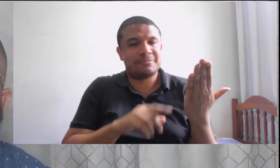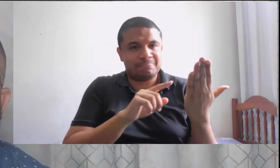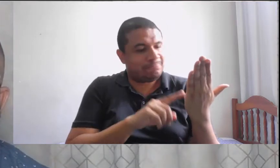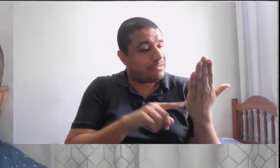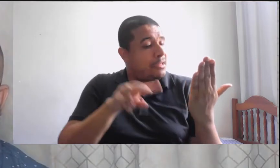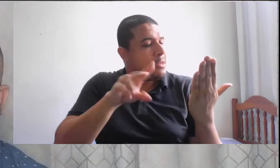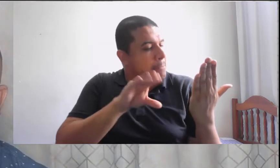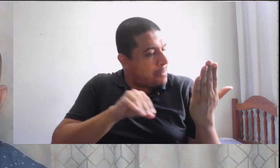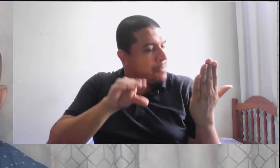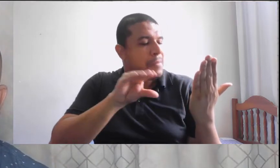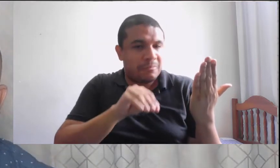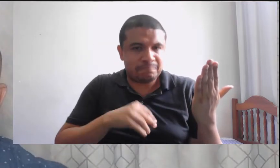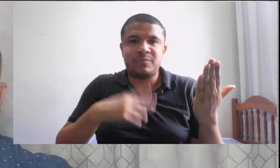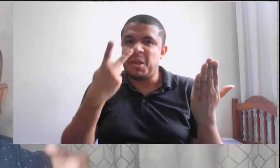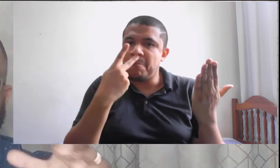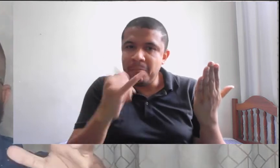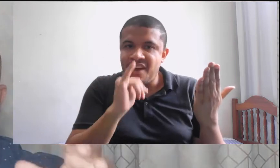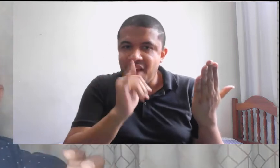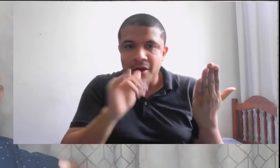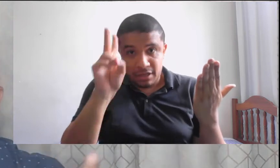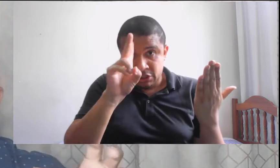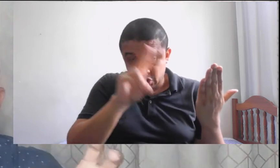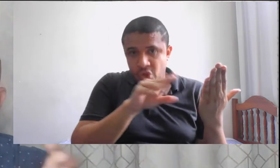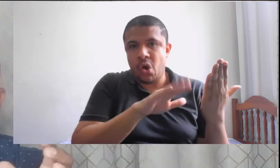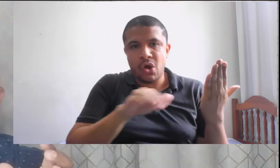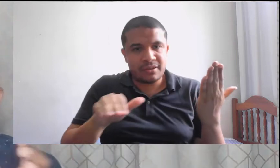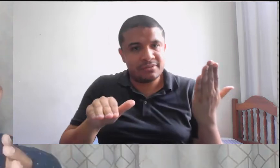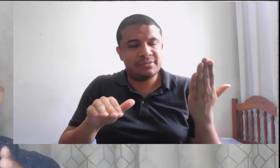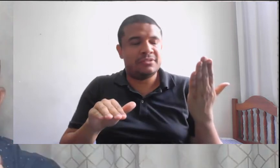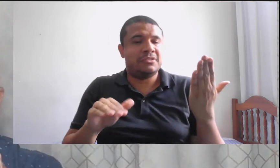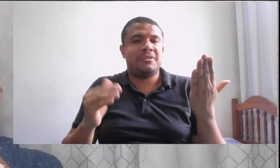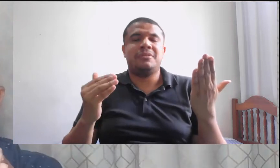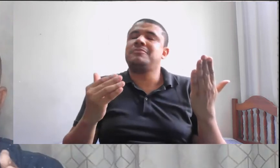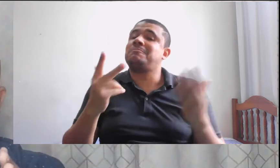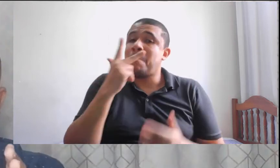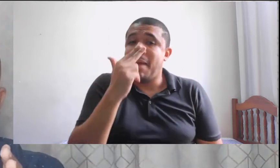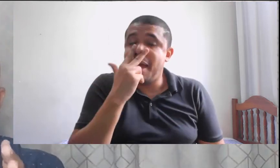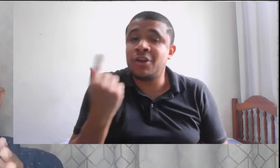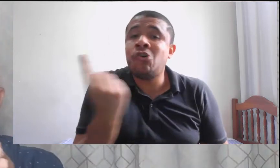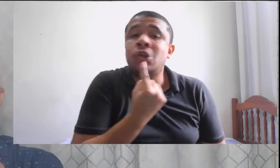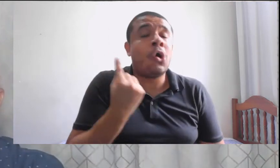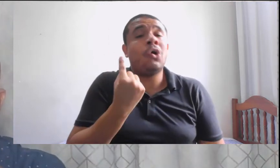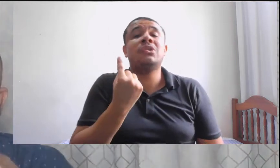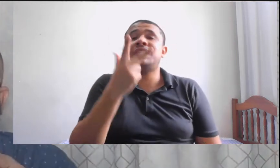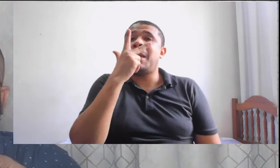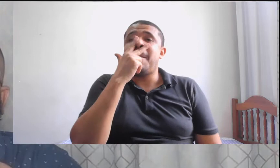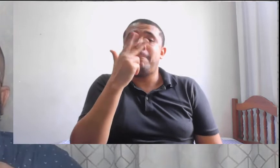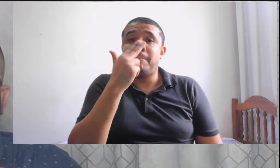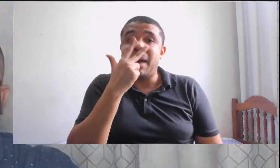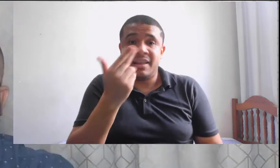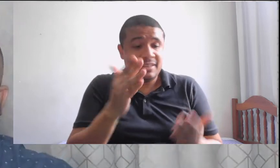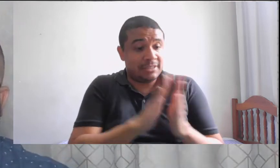gente. E meu pai contando aquelas histórias bíblicas como se nós estivéssemos dentro